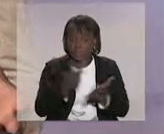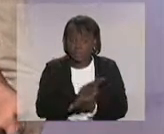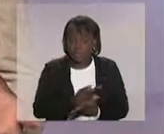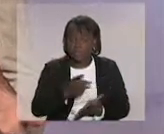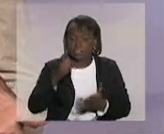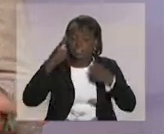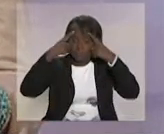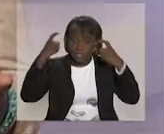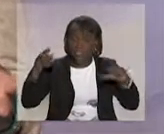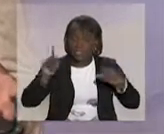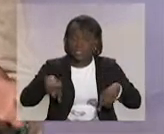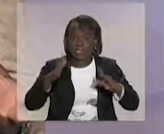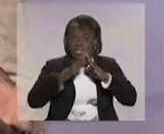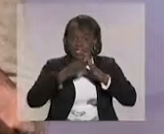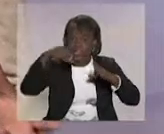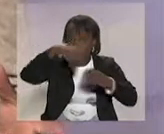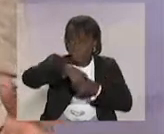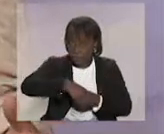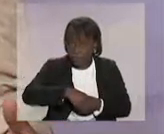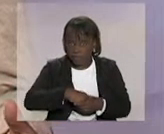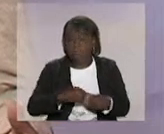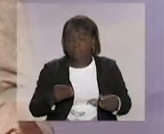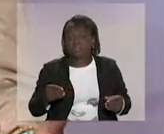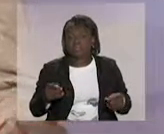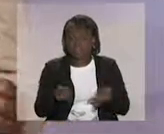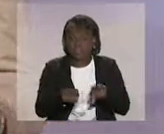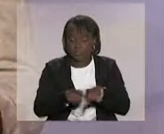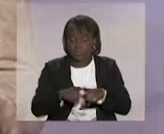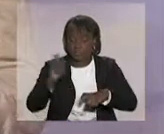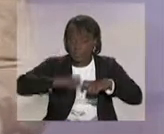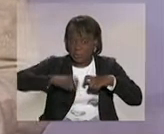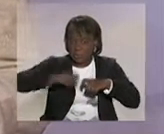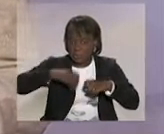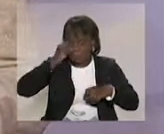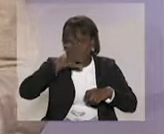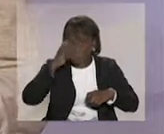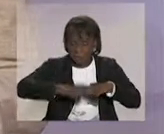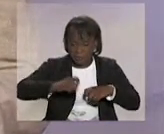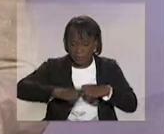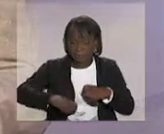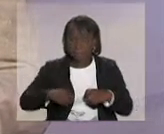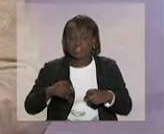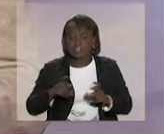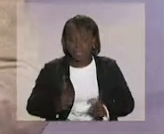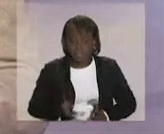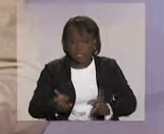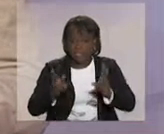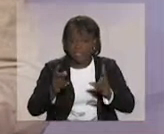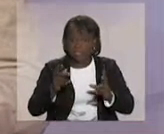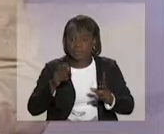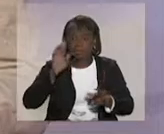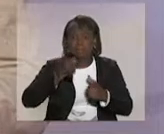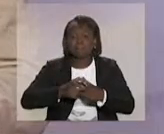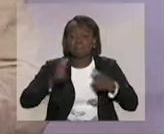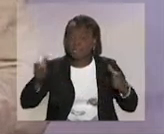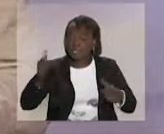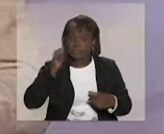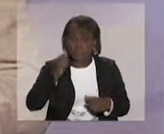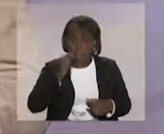50% desses casos são de violência doméstica, né? O estupro ainda é uma coisa assim, quase